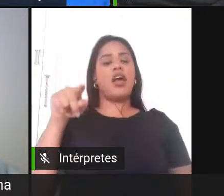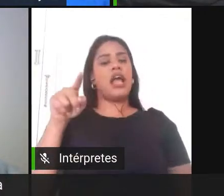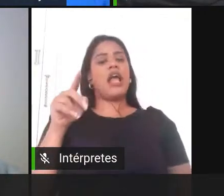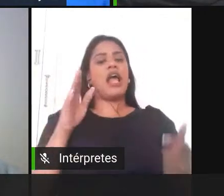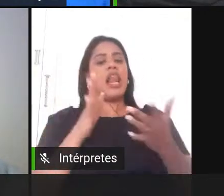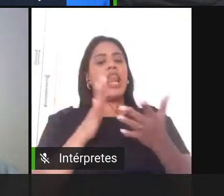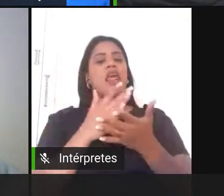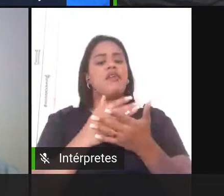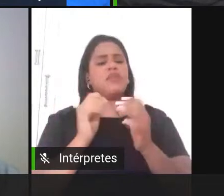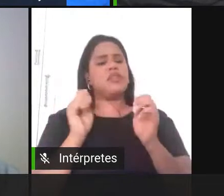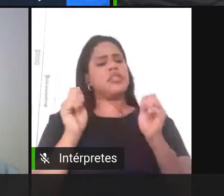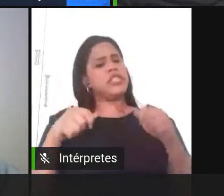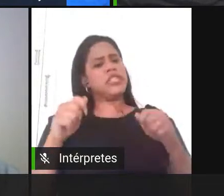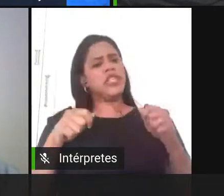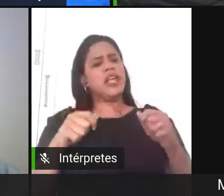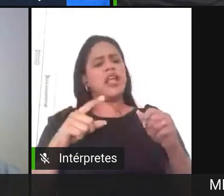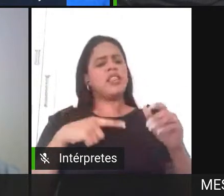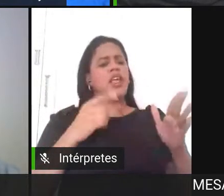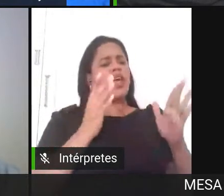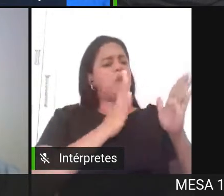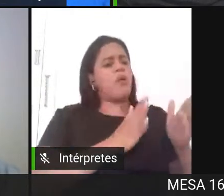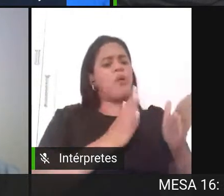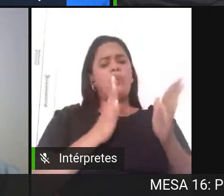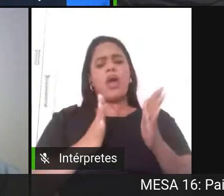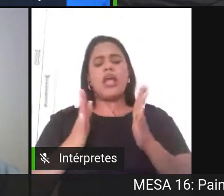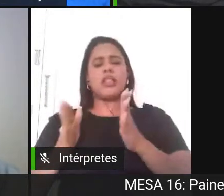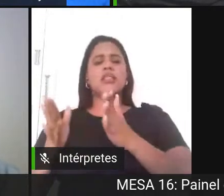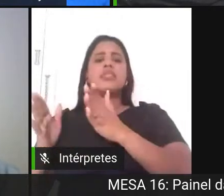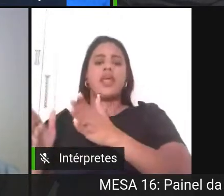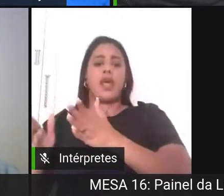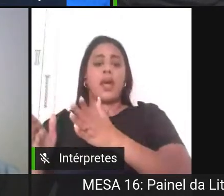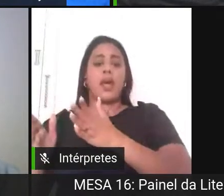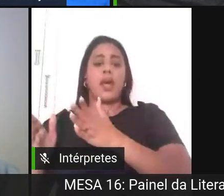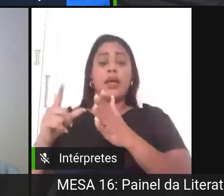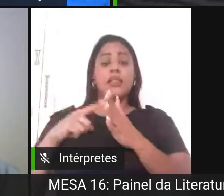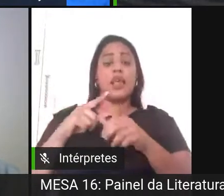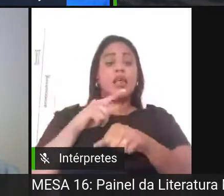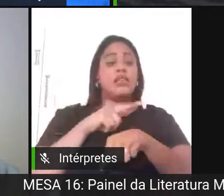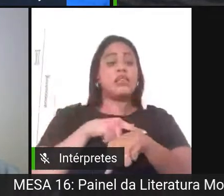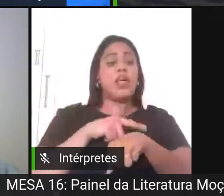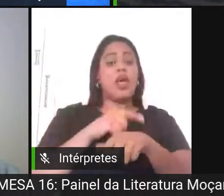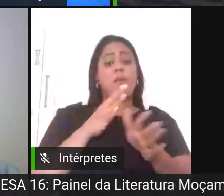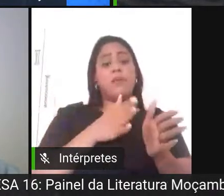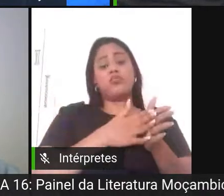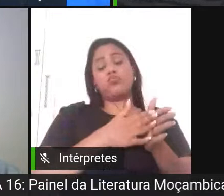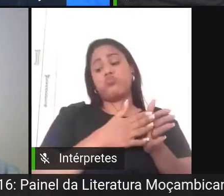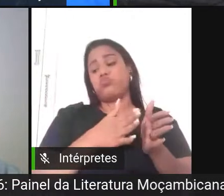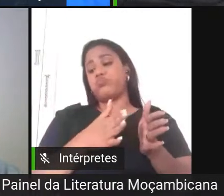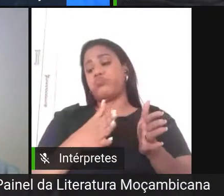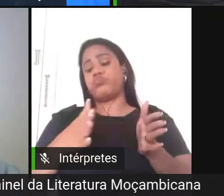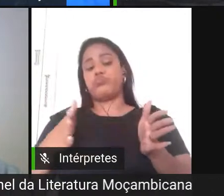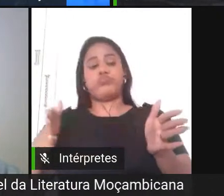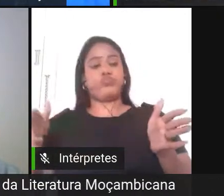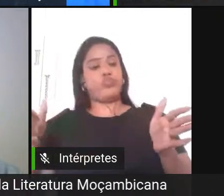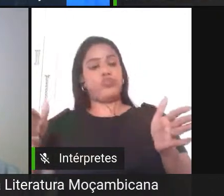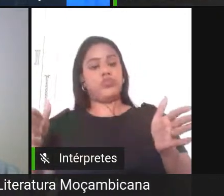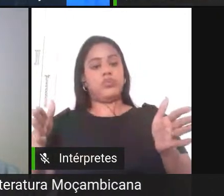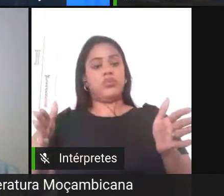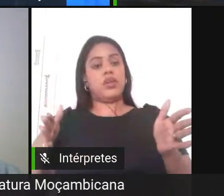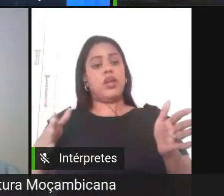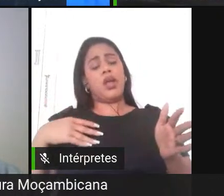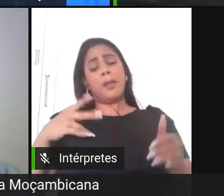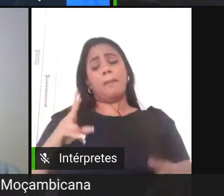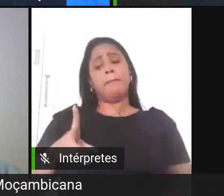etapas epocais e atravessar tempos, atravessar gerações, e permanecerem atuais em vários